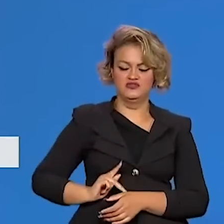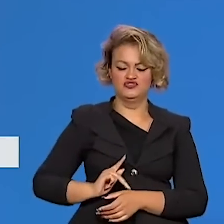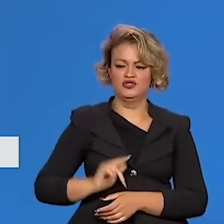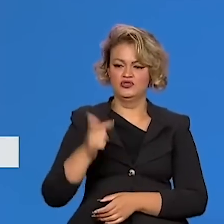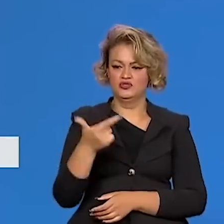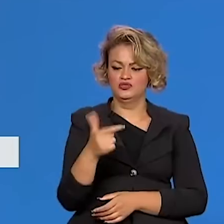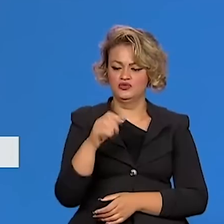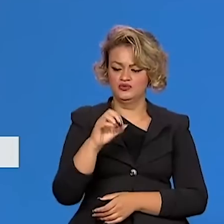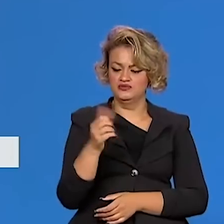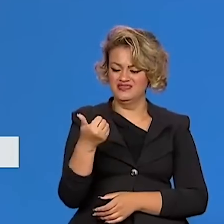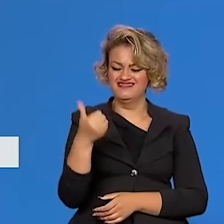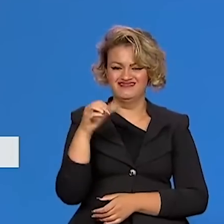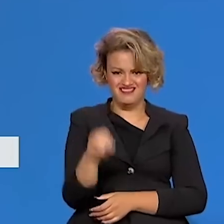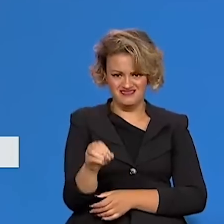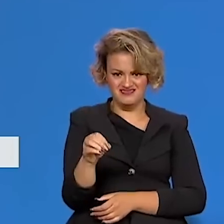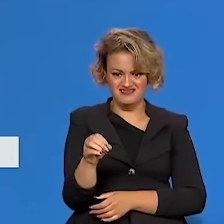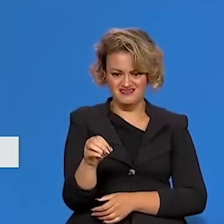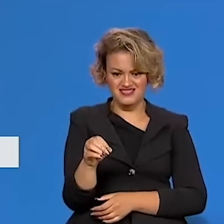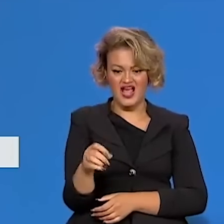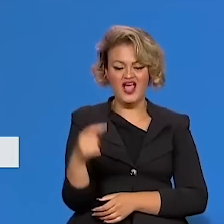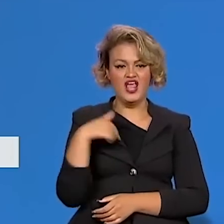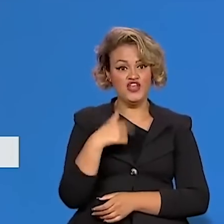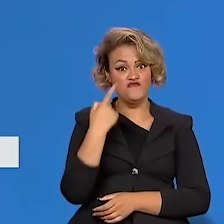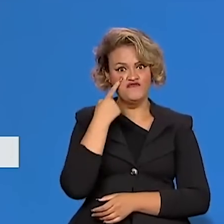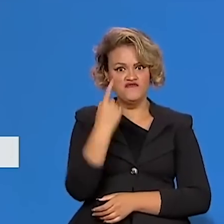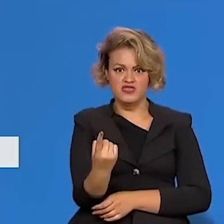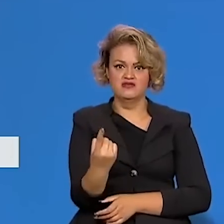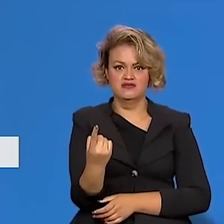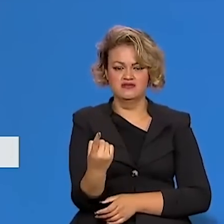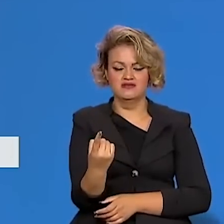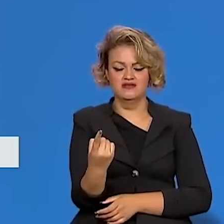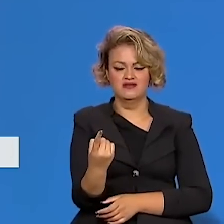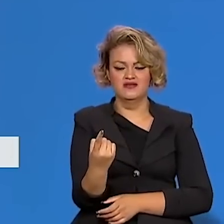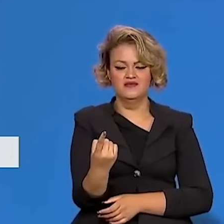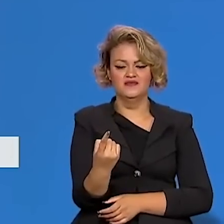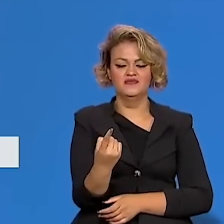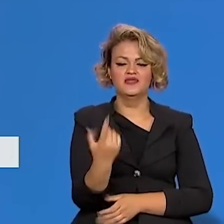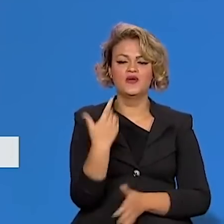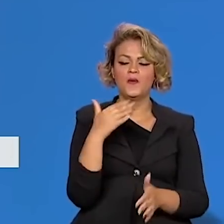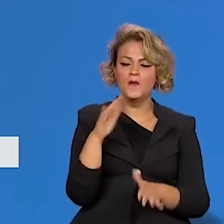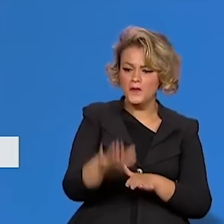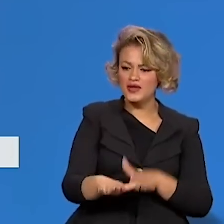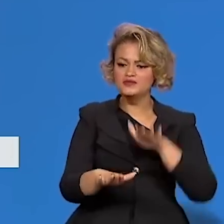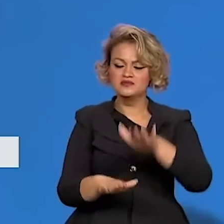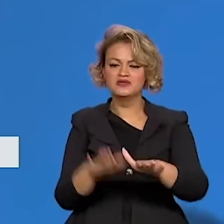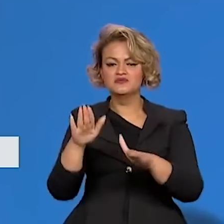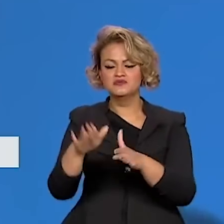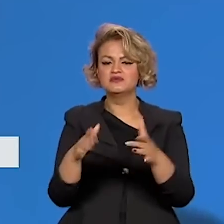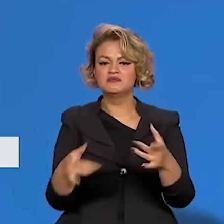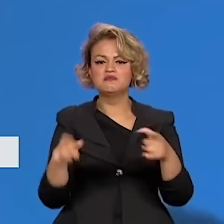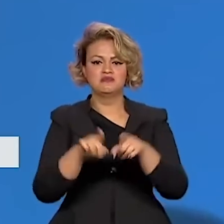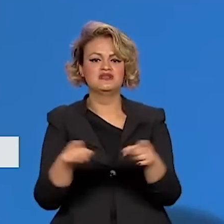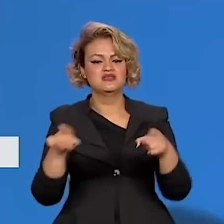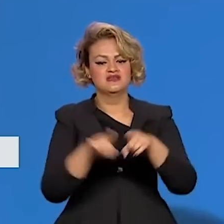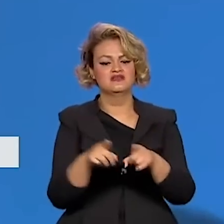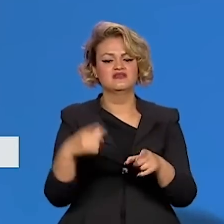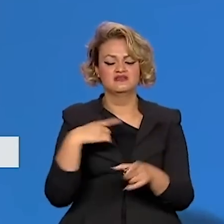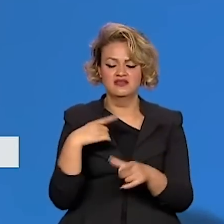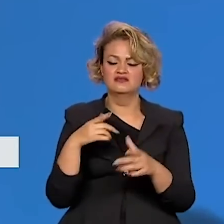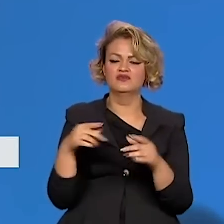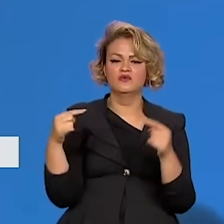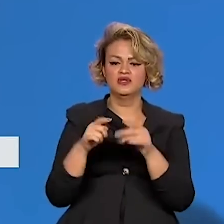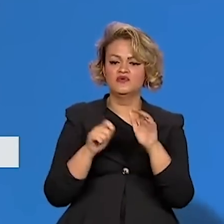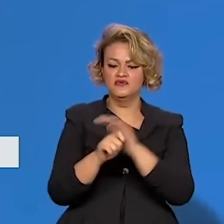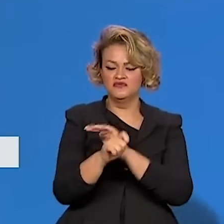república em 2010 pode testemunhar os primeiros passos dessa parceria com